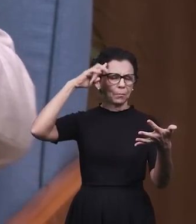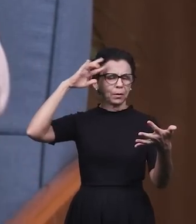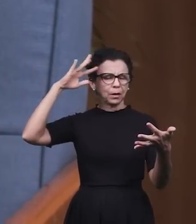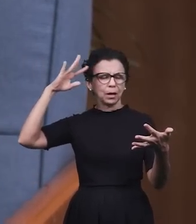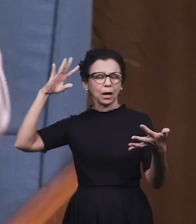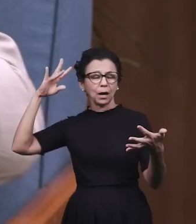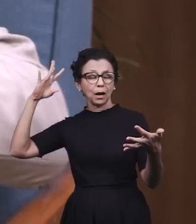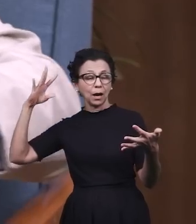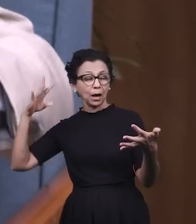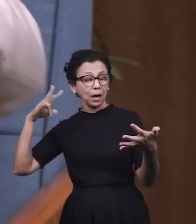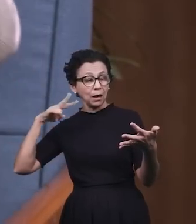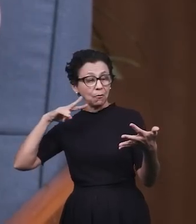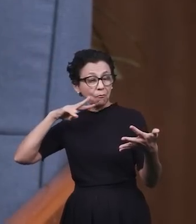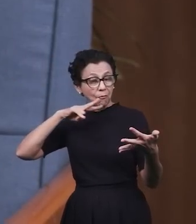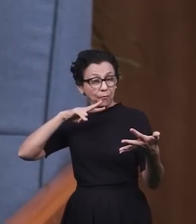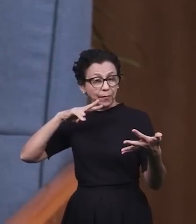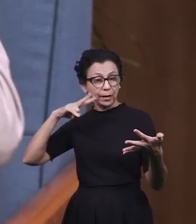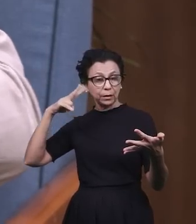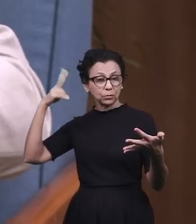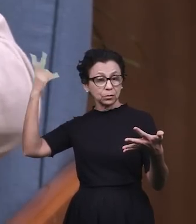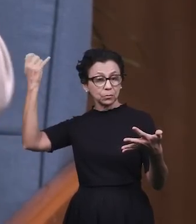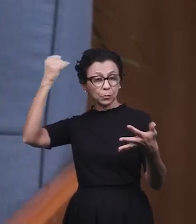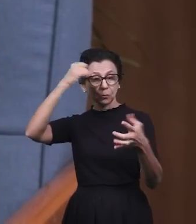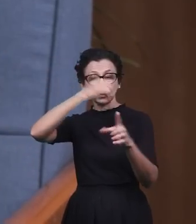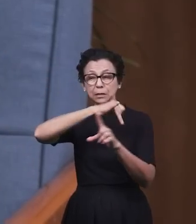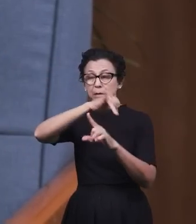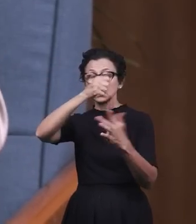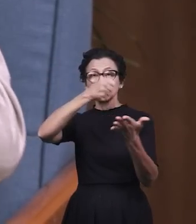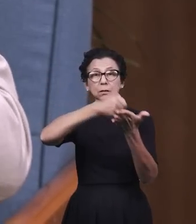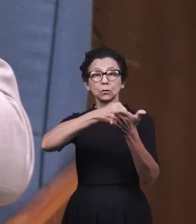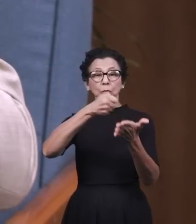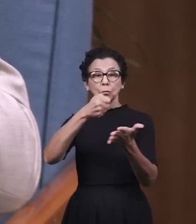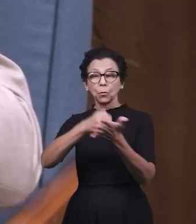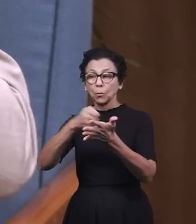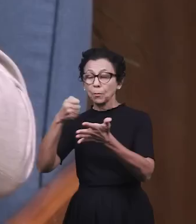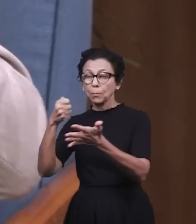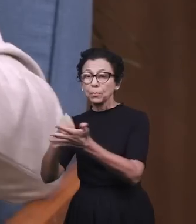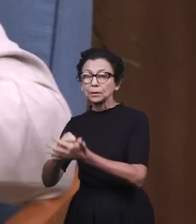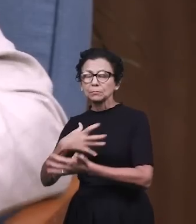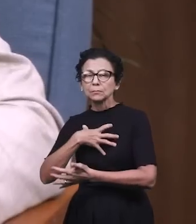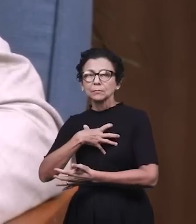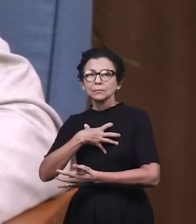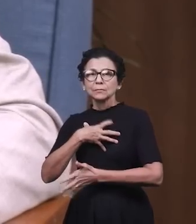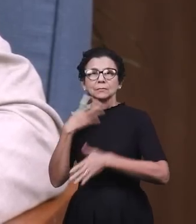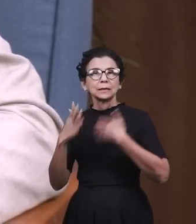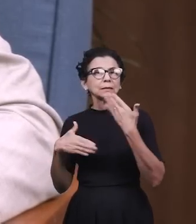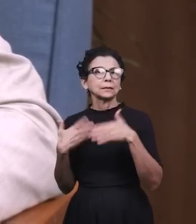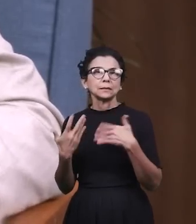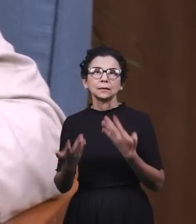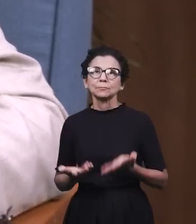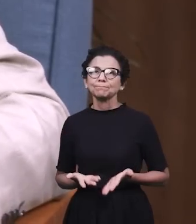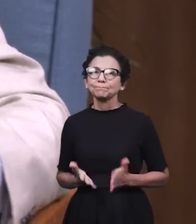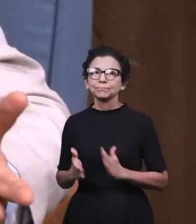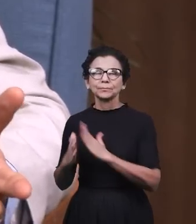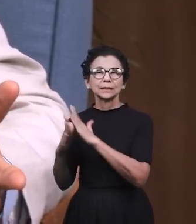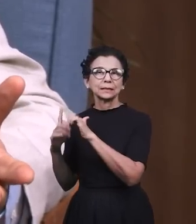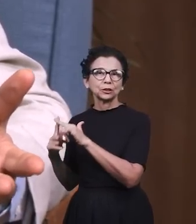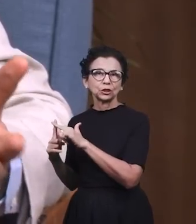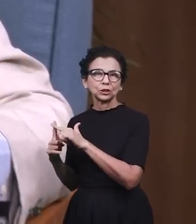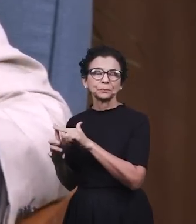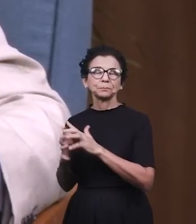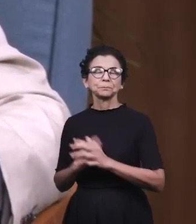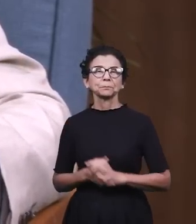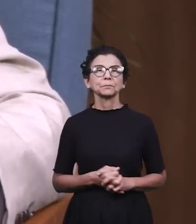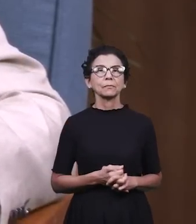a confirmação das profecias, aquilo que está no livro de Apocalipse. Isso traz uma alegria muito grande para a igreja. E aí eu